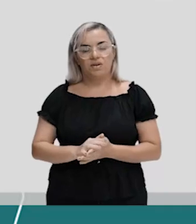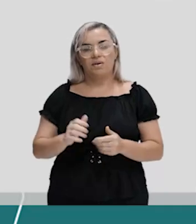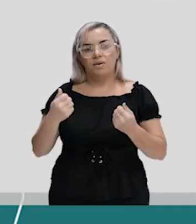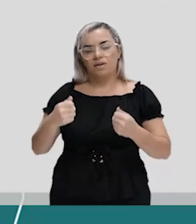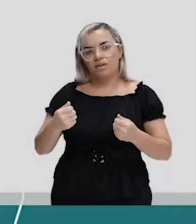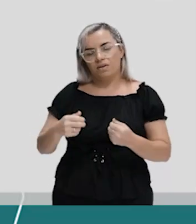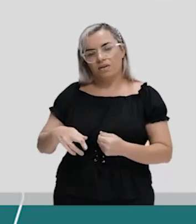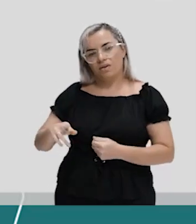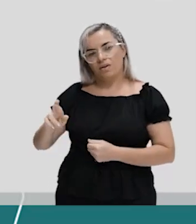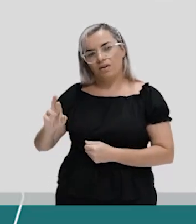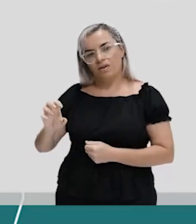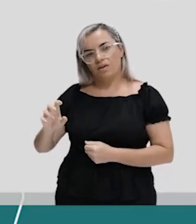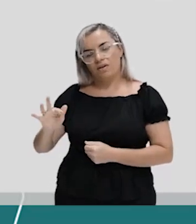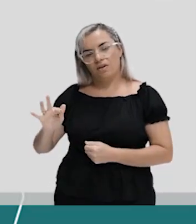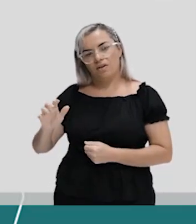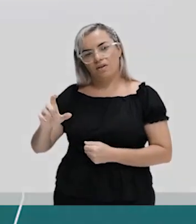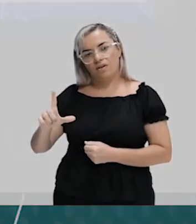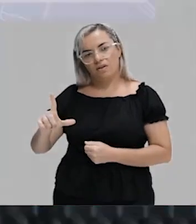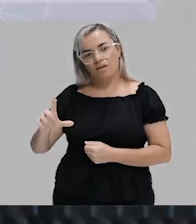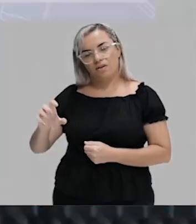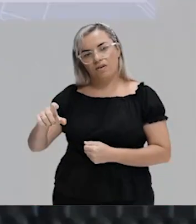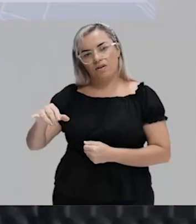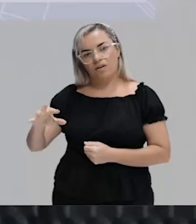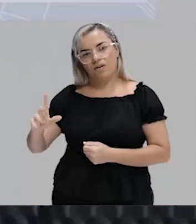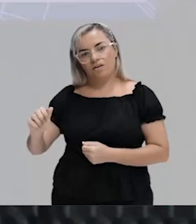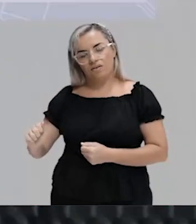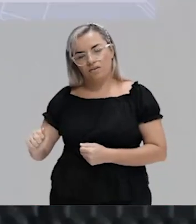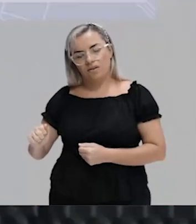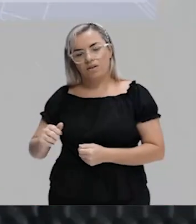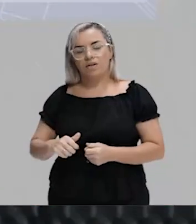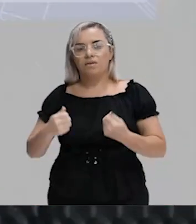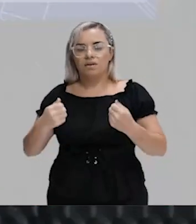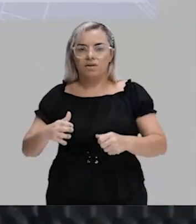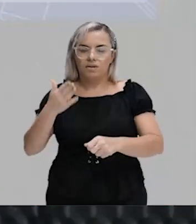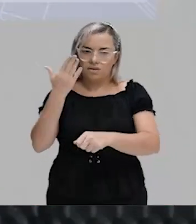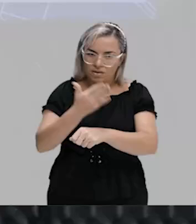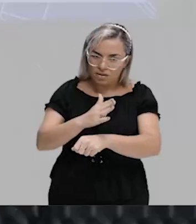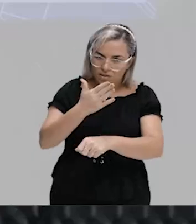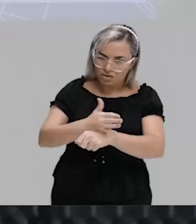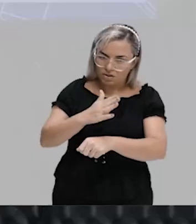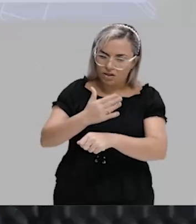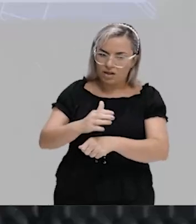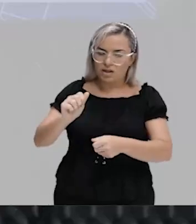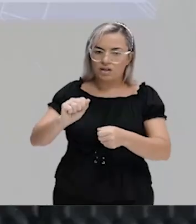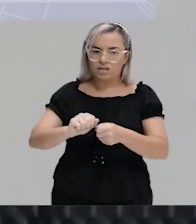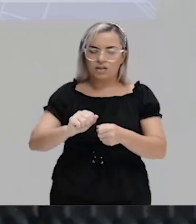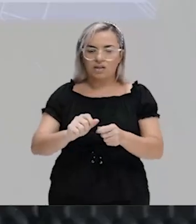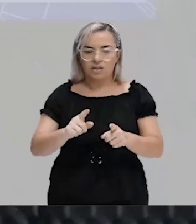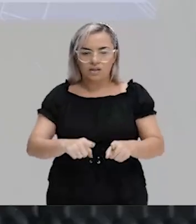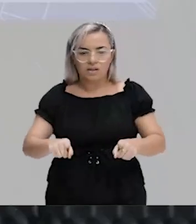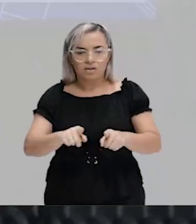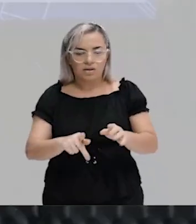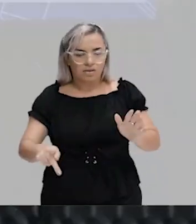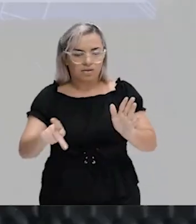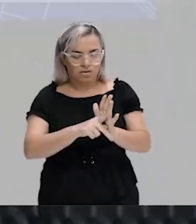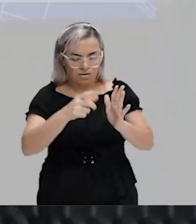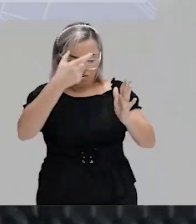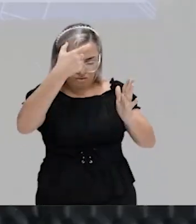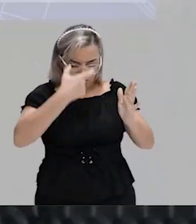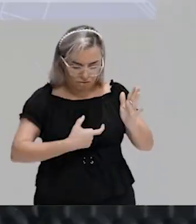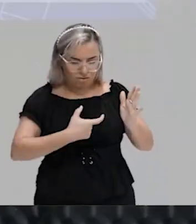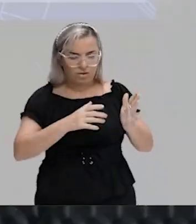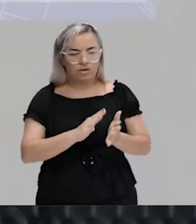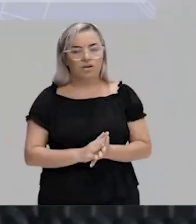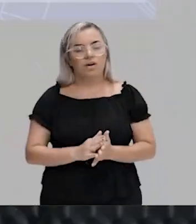reflexiva, ele teria o quê? Que praticar e também receber a ação. Então é isso, turma. Essa foi a nossa aula com